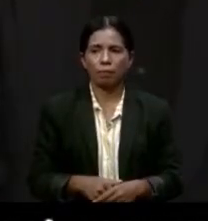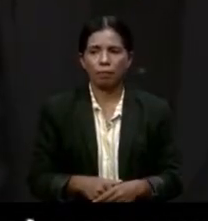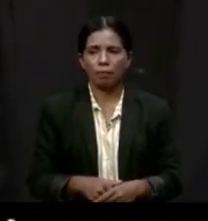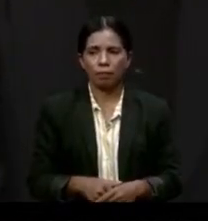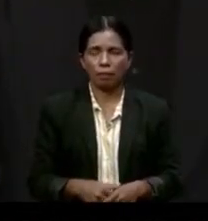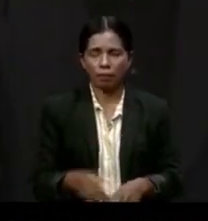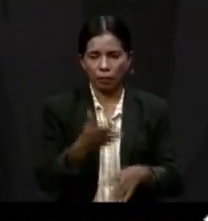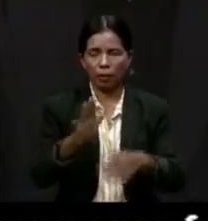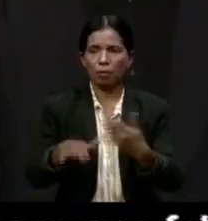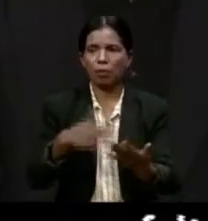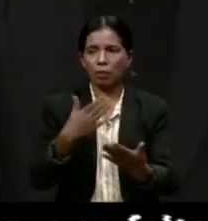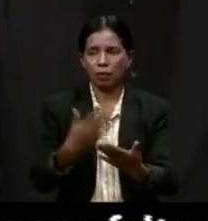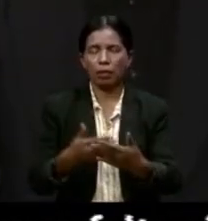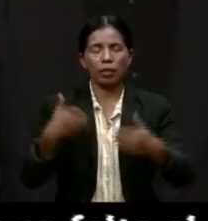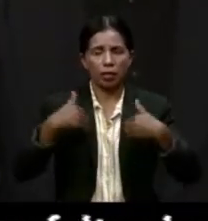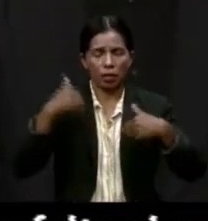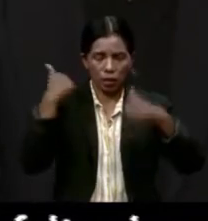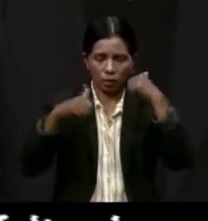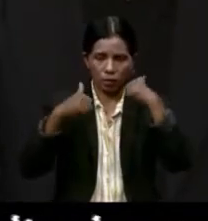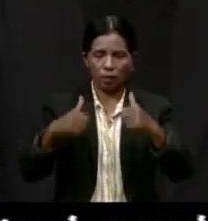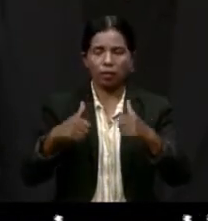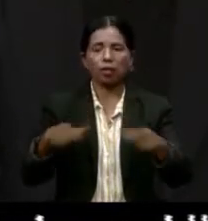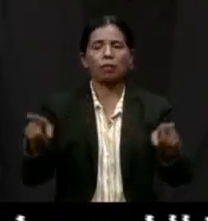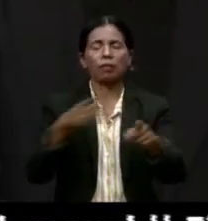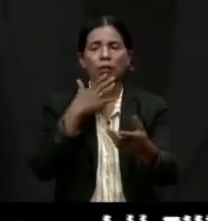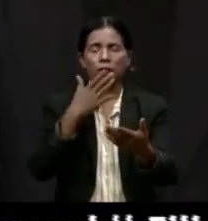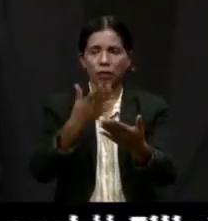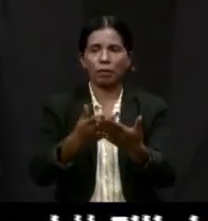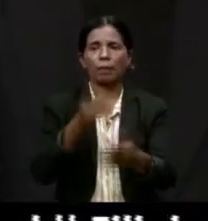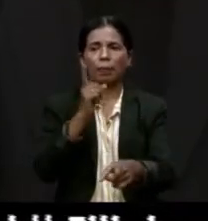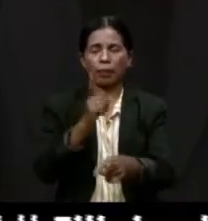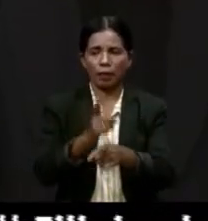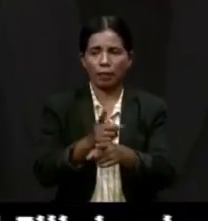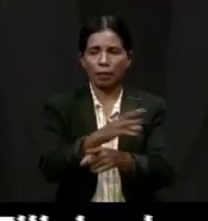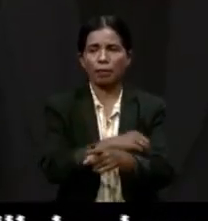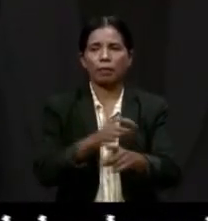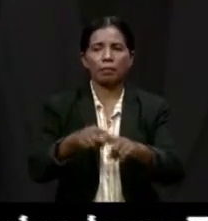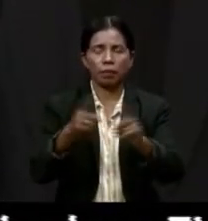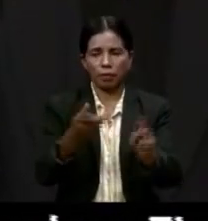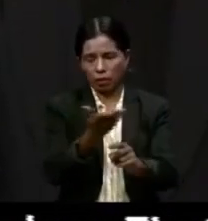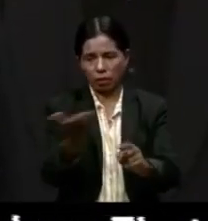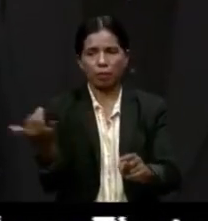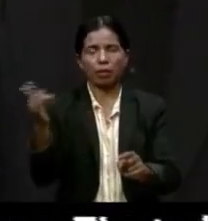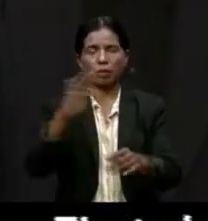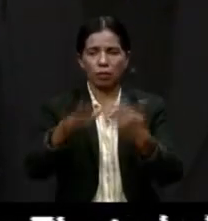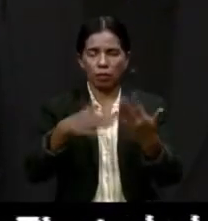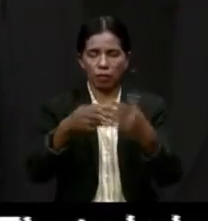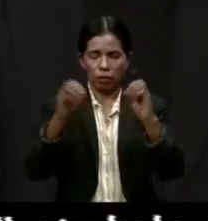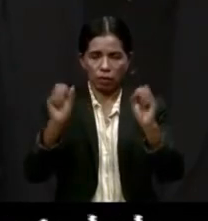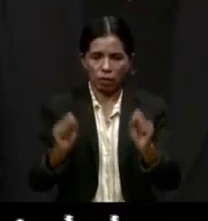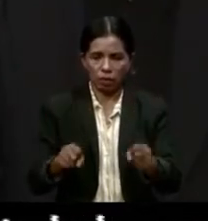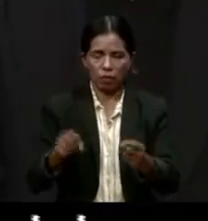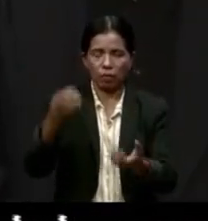que nós atuamos atividade de governação, presidente da autoridade minha, mas é uma vez tal nível